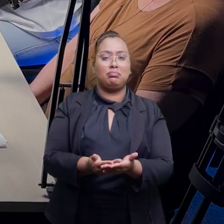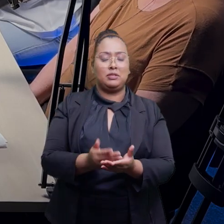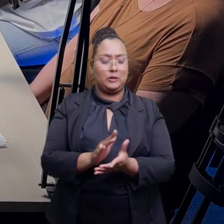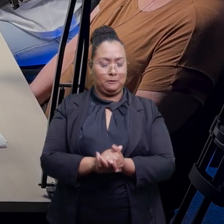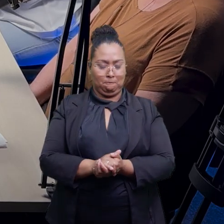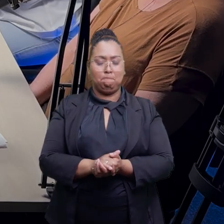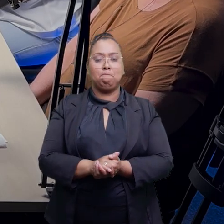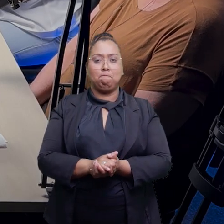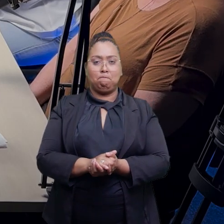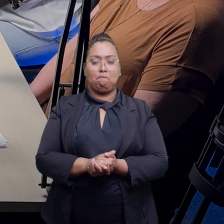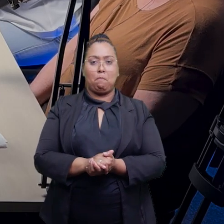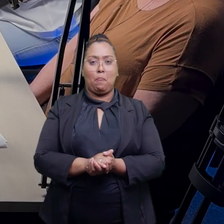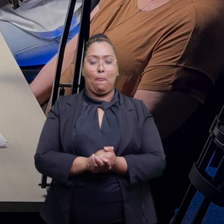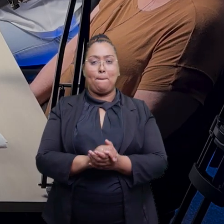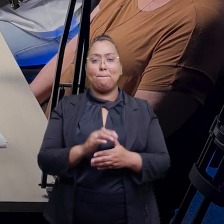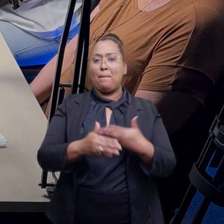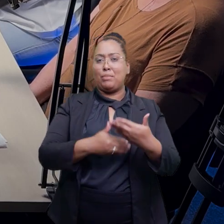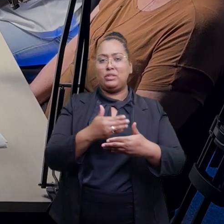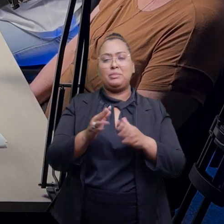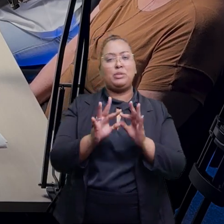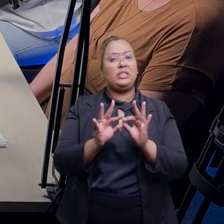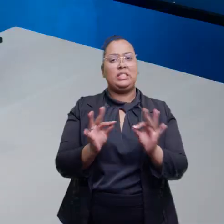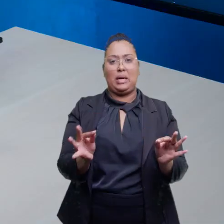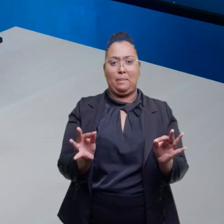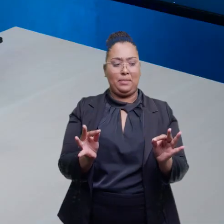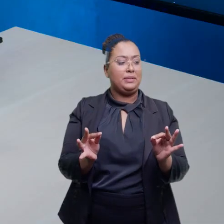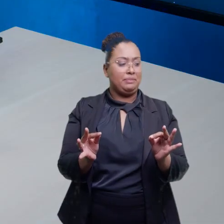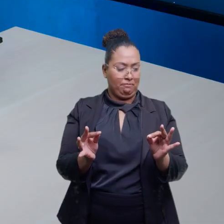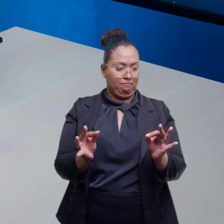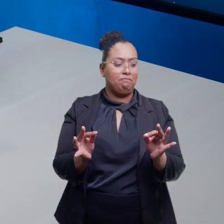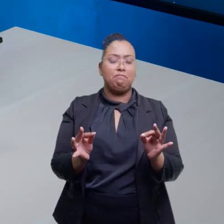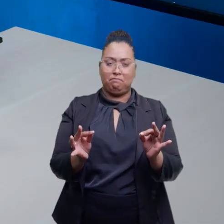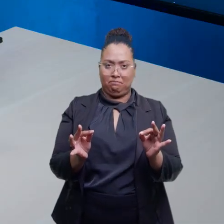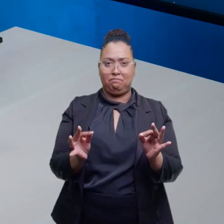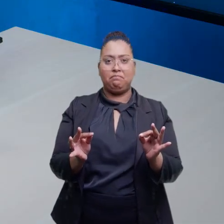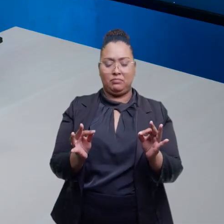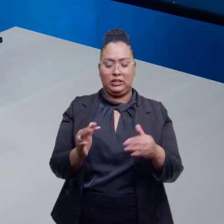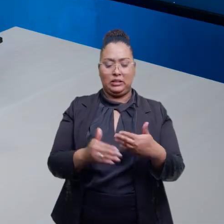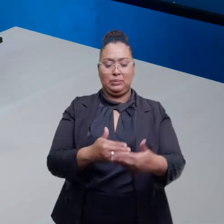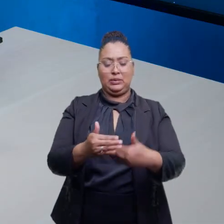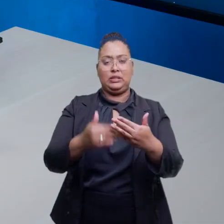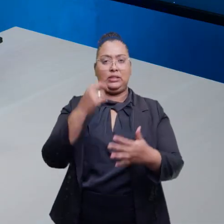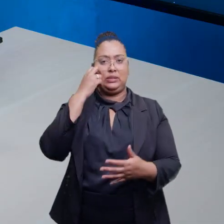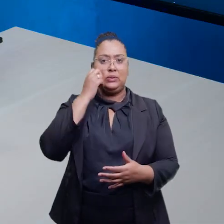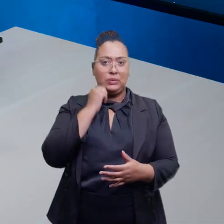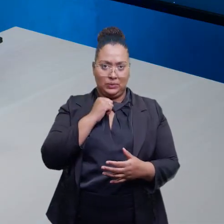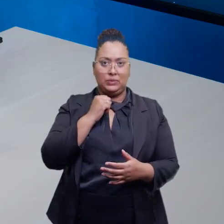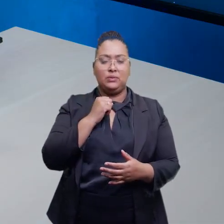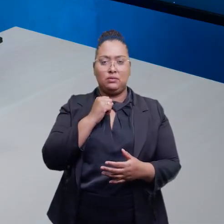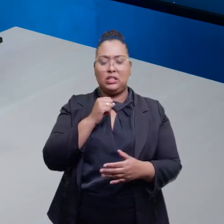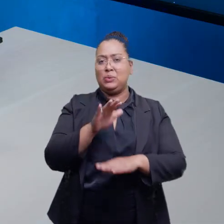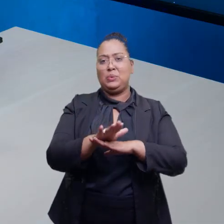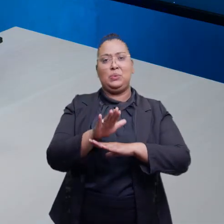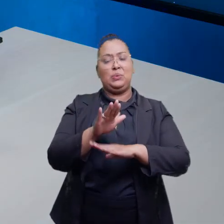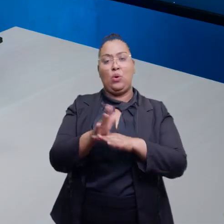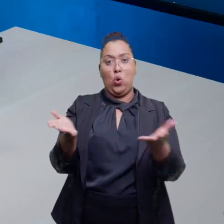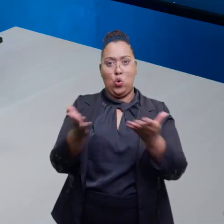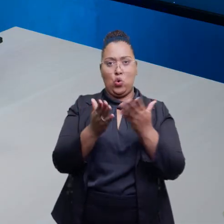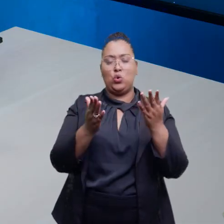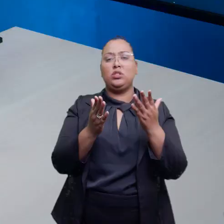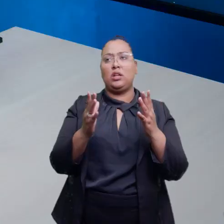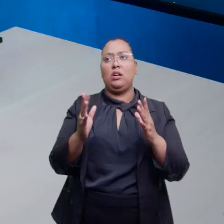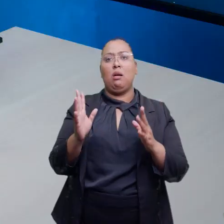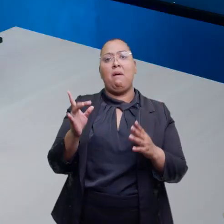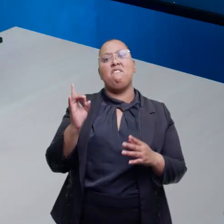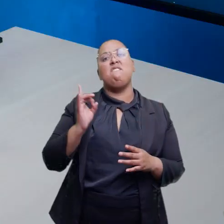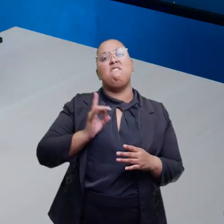um procedimento bastante simples, tá? O procedimento de adoção, ele facilitou bastante,